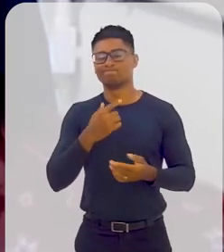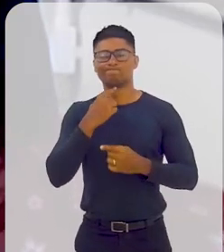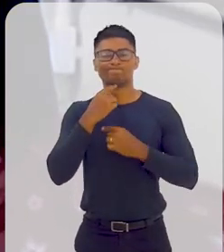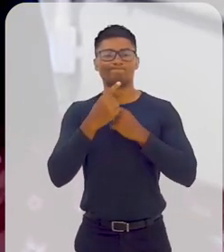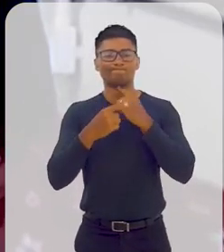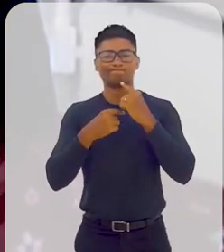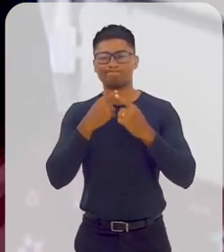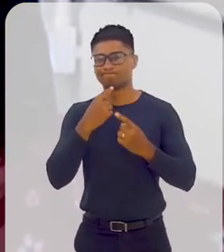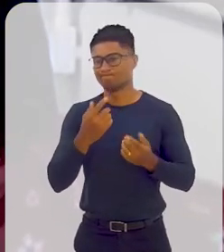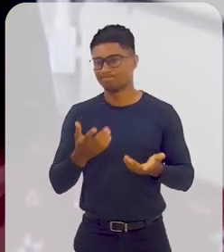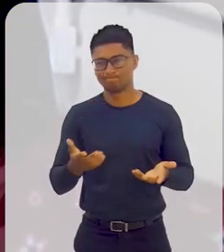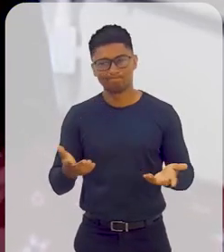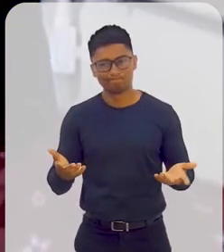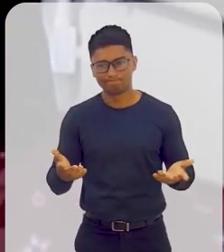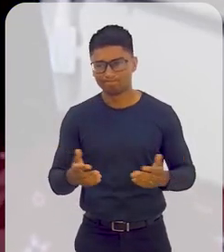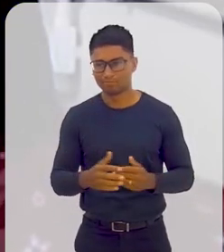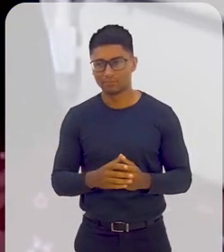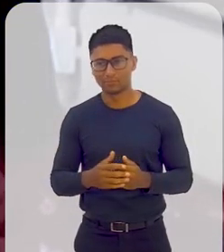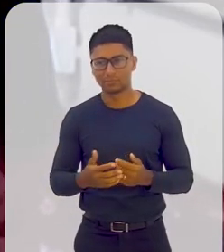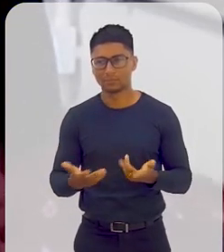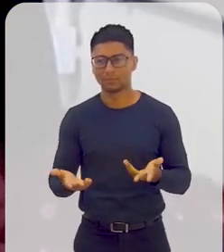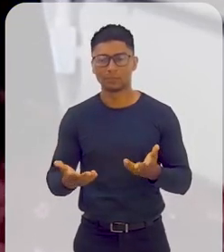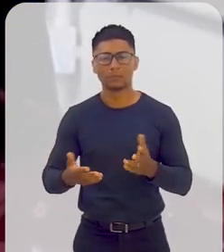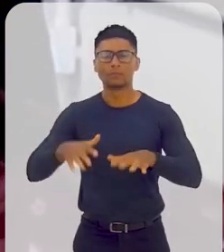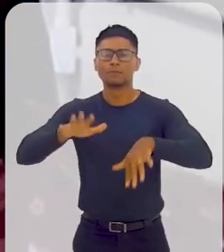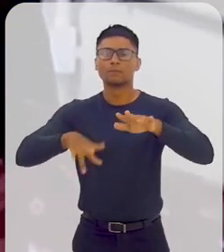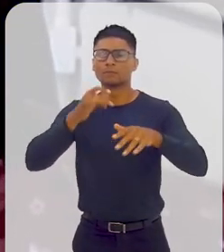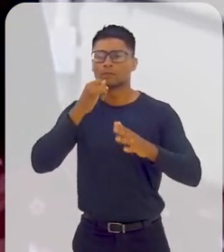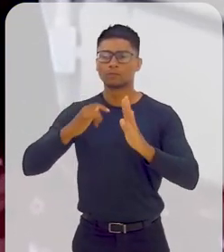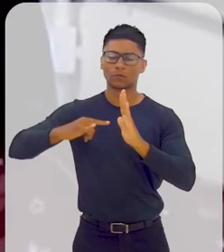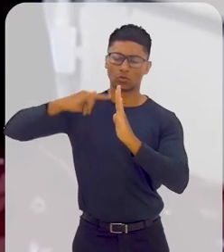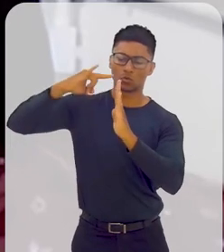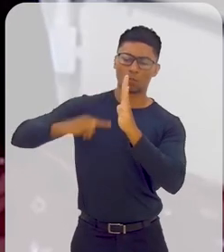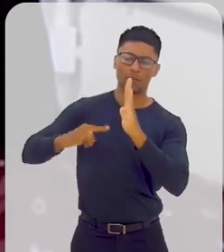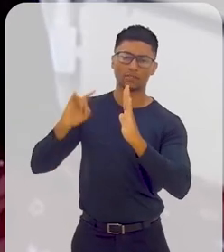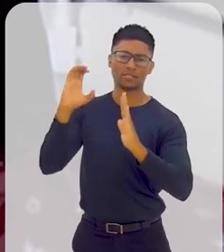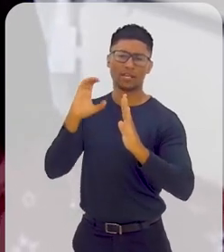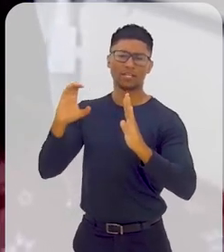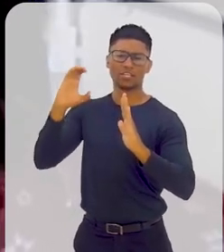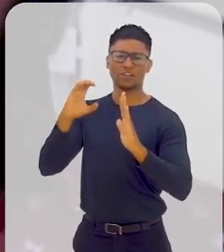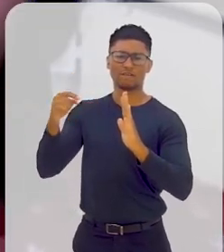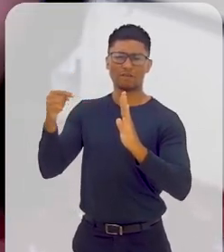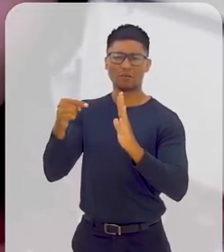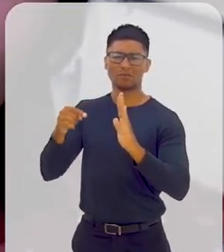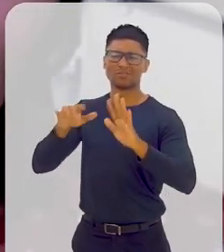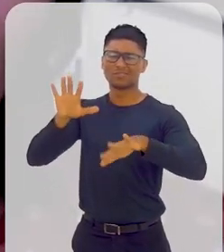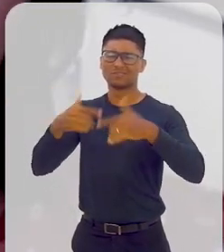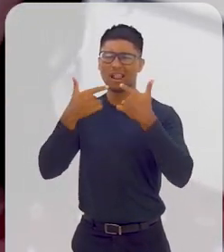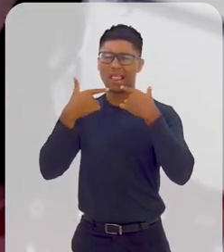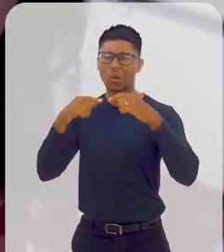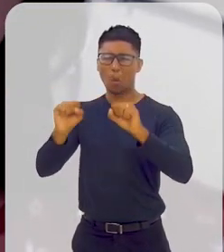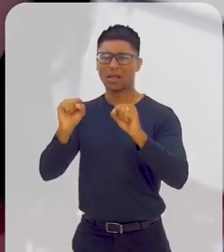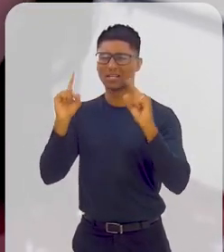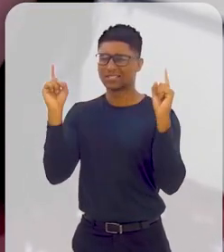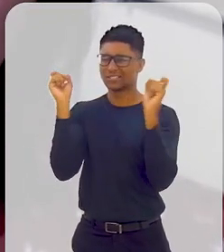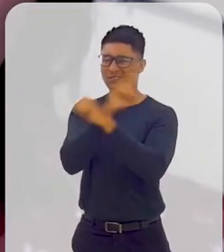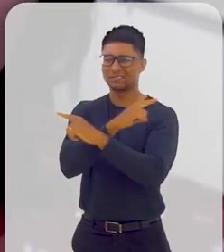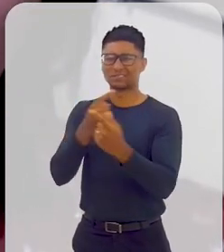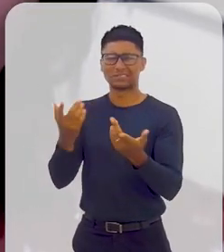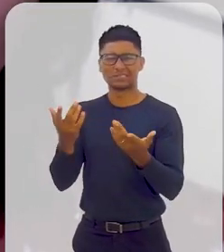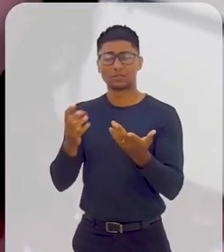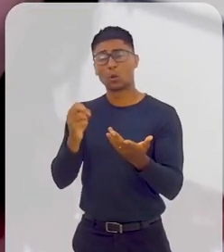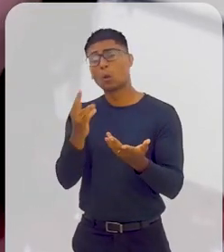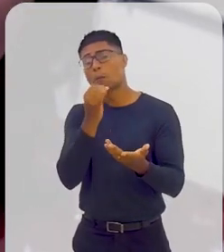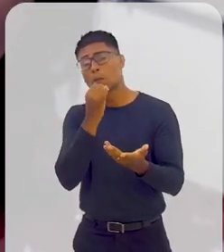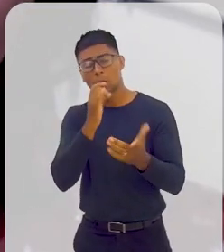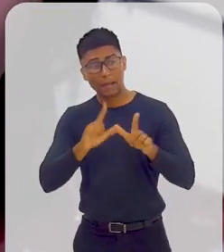de ler um documento científico, né, que é uma linguagem bem diferenciada, ou de buscar